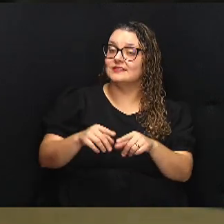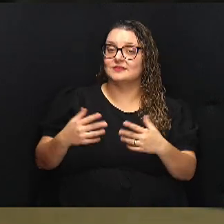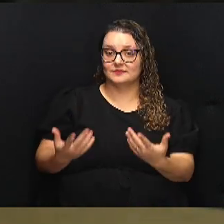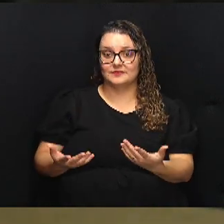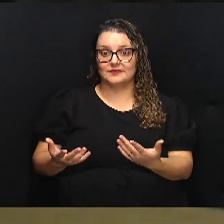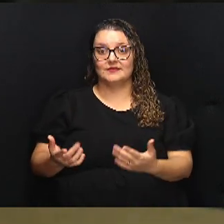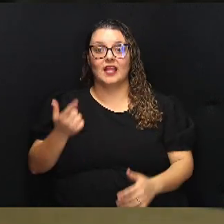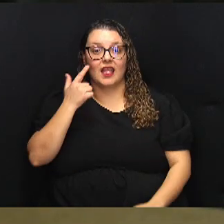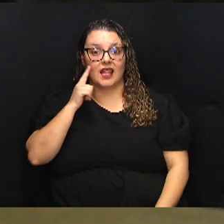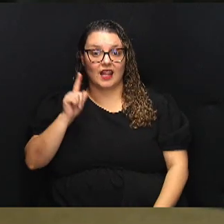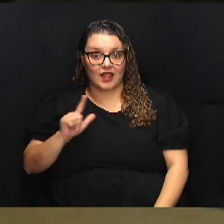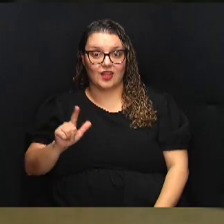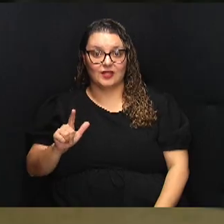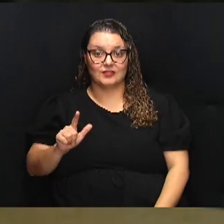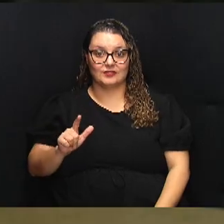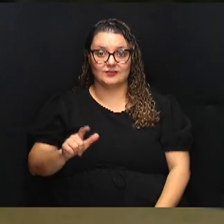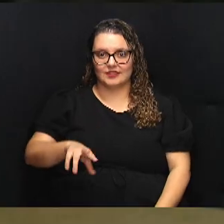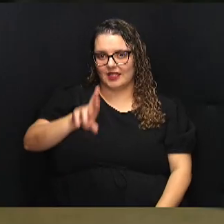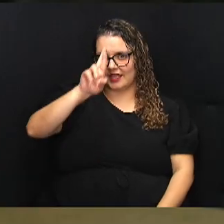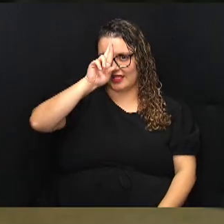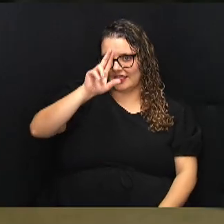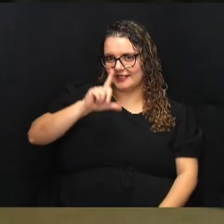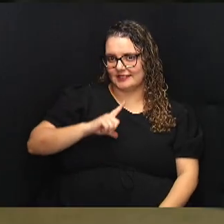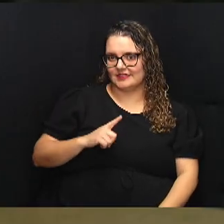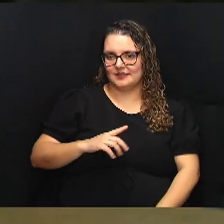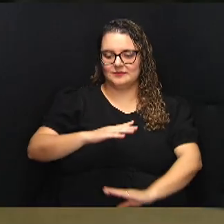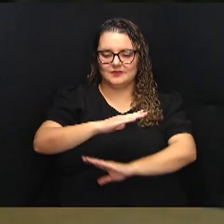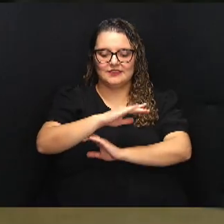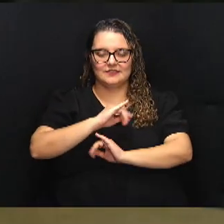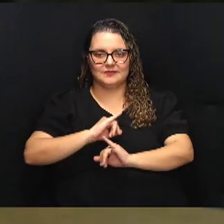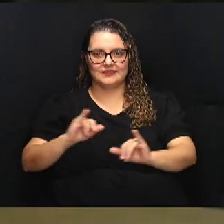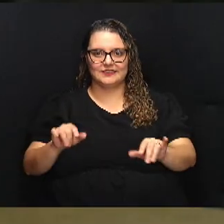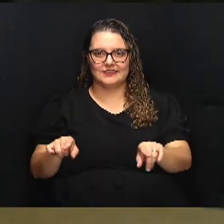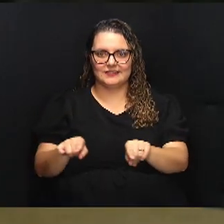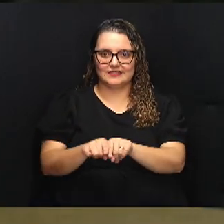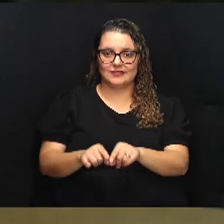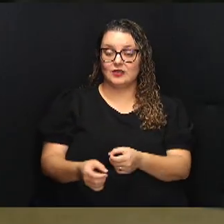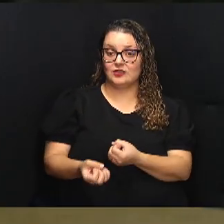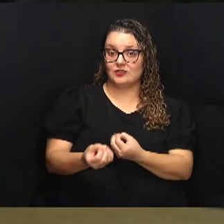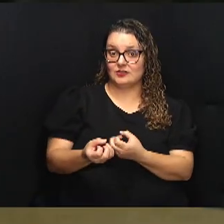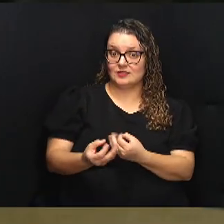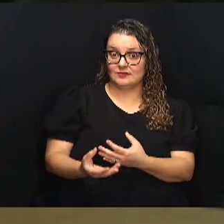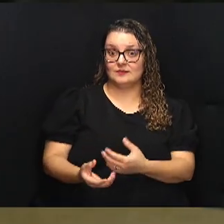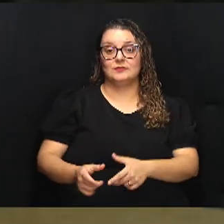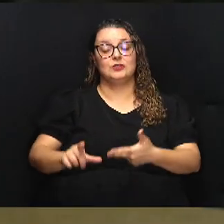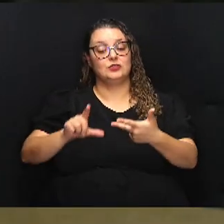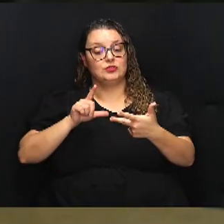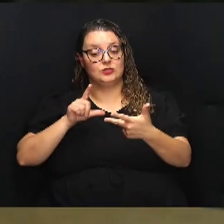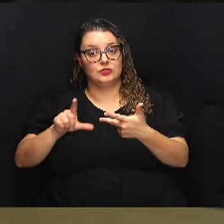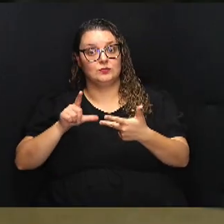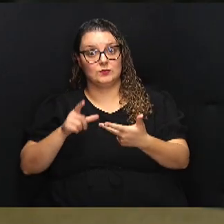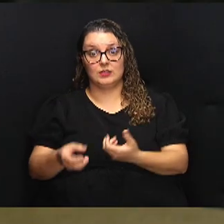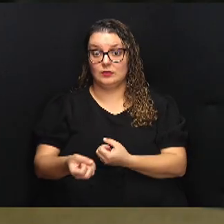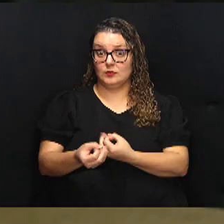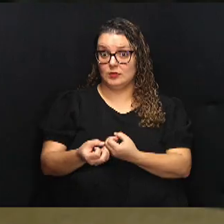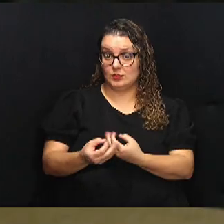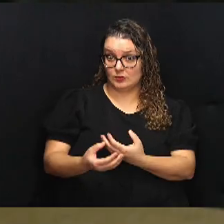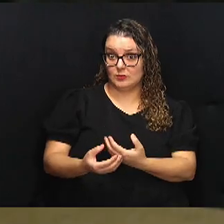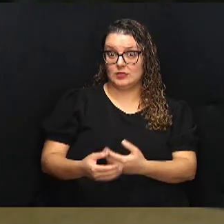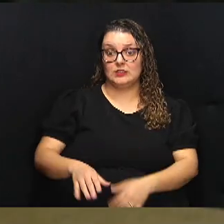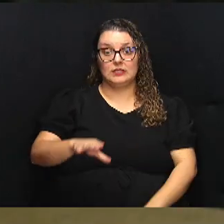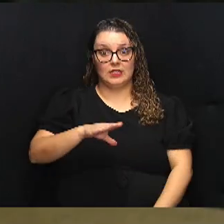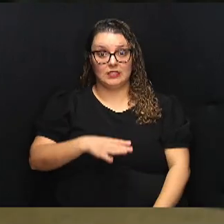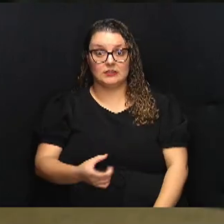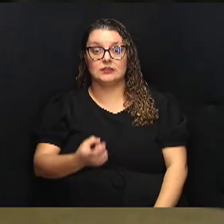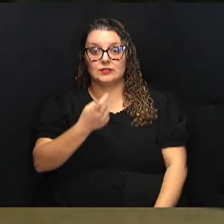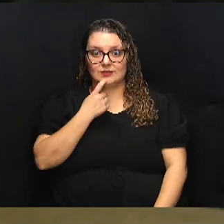e, claro, ao meio-dia temos Câmara Notícia também, com informações do Legislativo, informações aqui da cidade de Campinas.